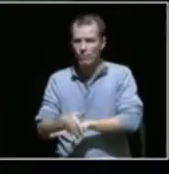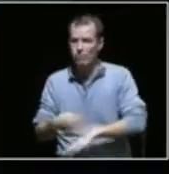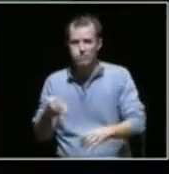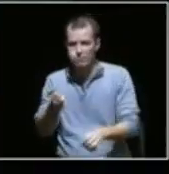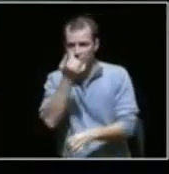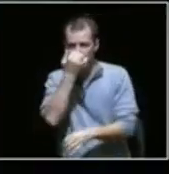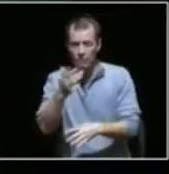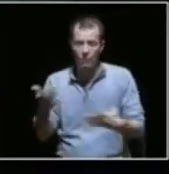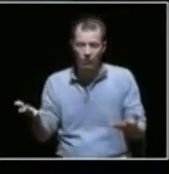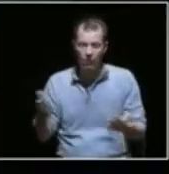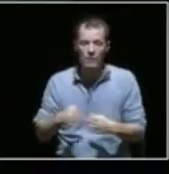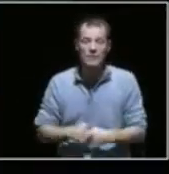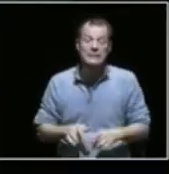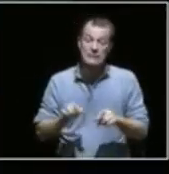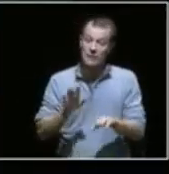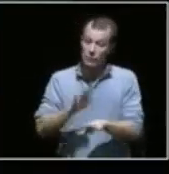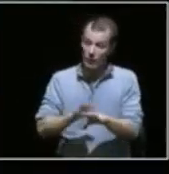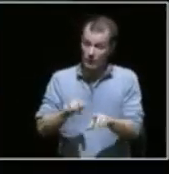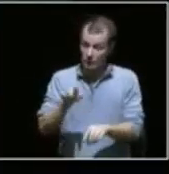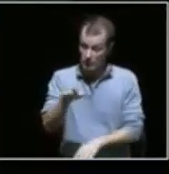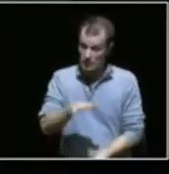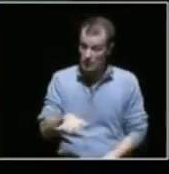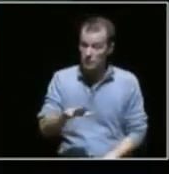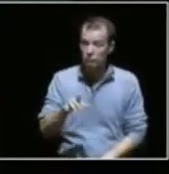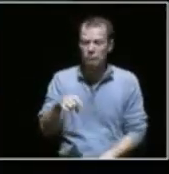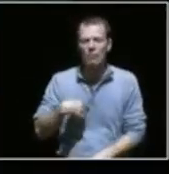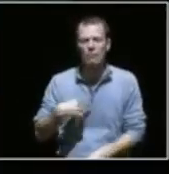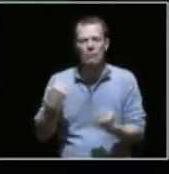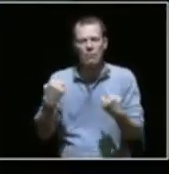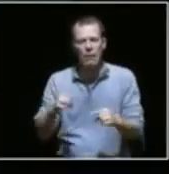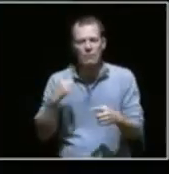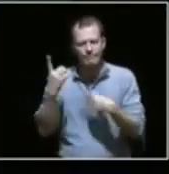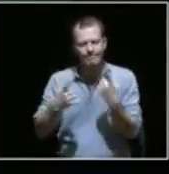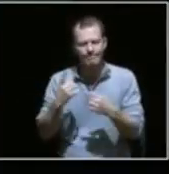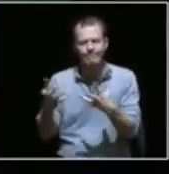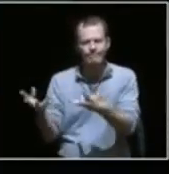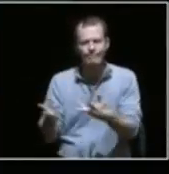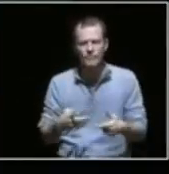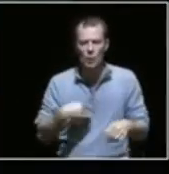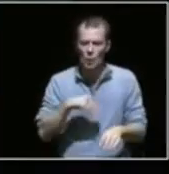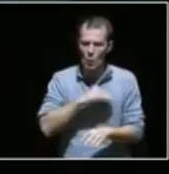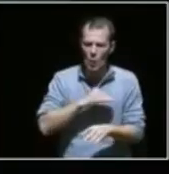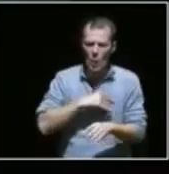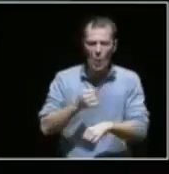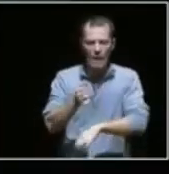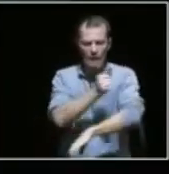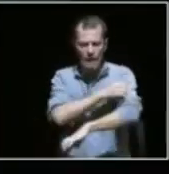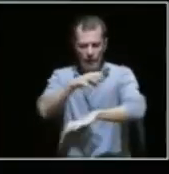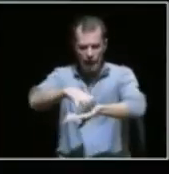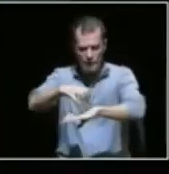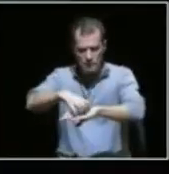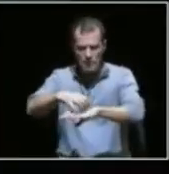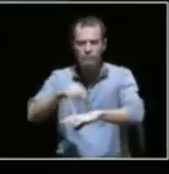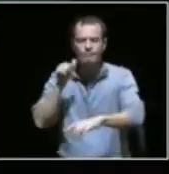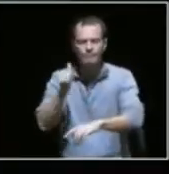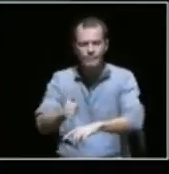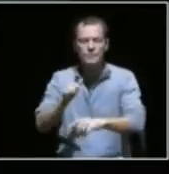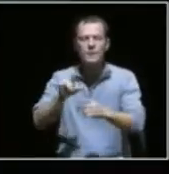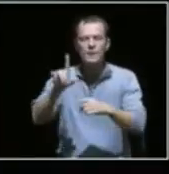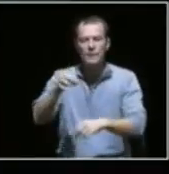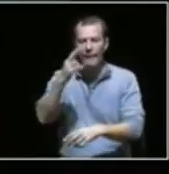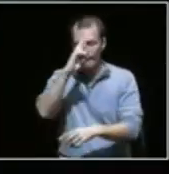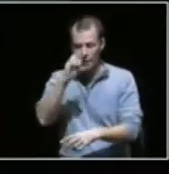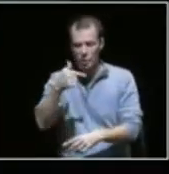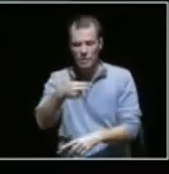ao mercado de habitação. Para este caso, são considerados o rendimento global do agregado, a tipologia habitacional elegível e ainda uma